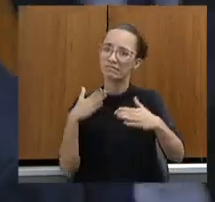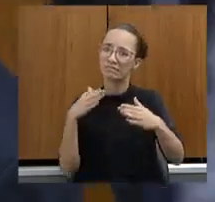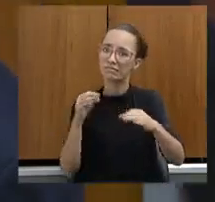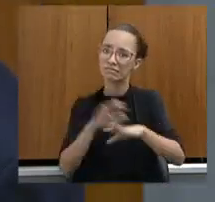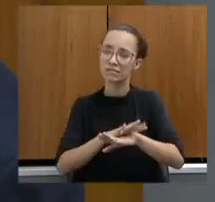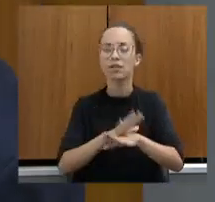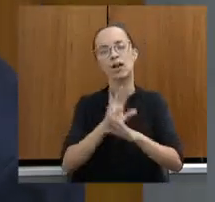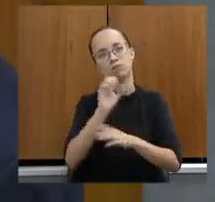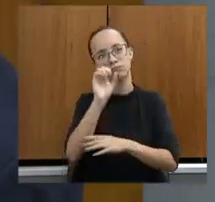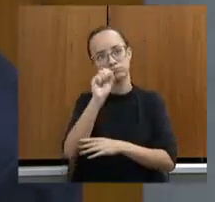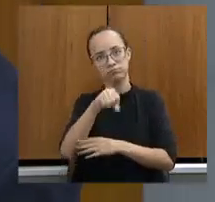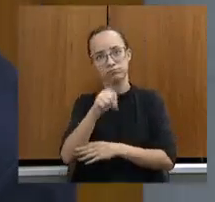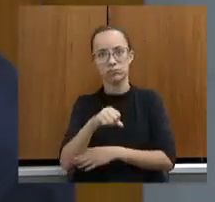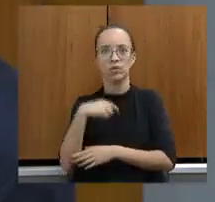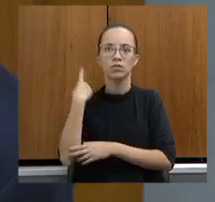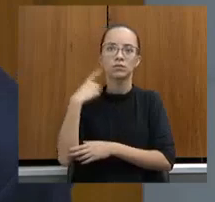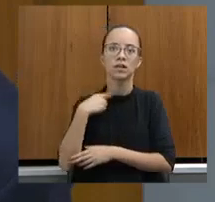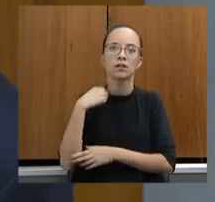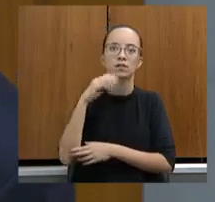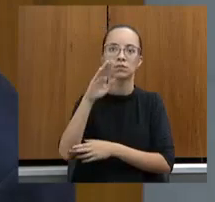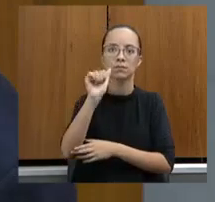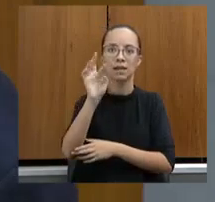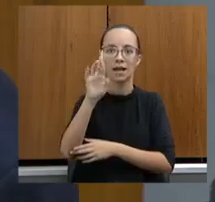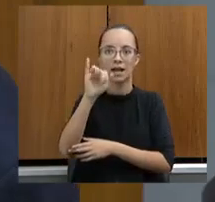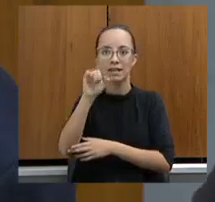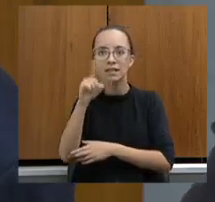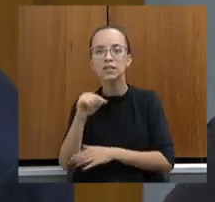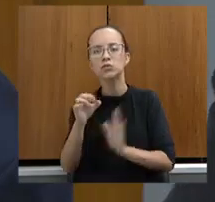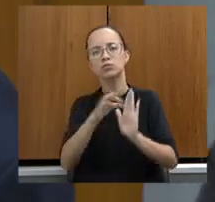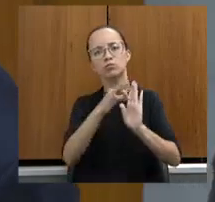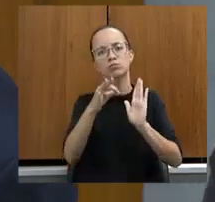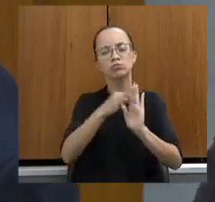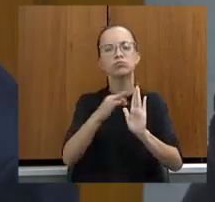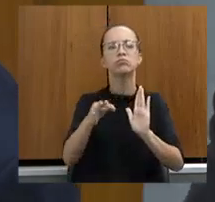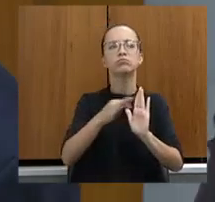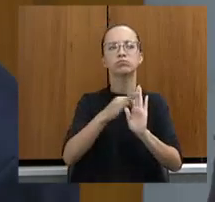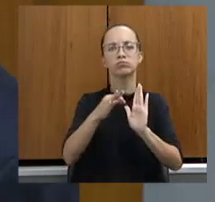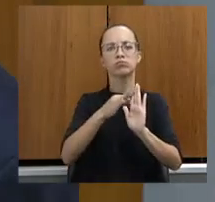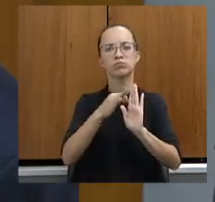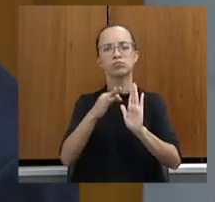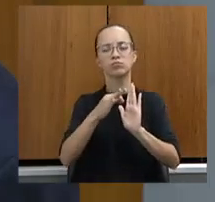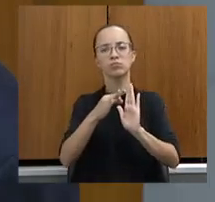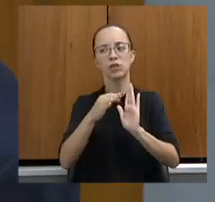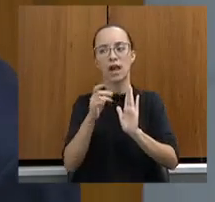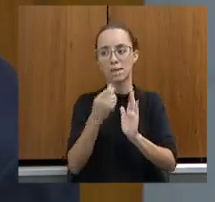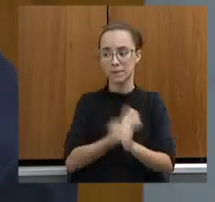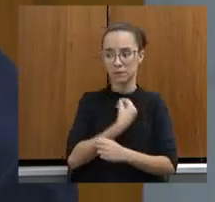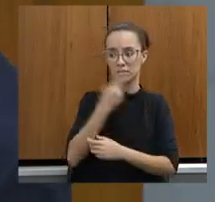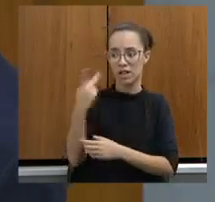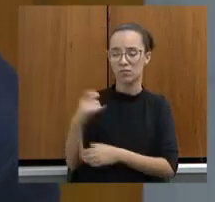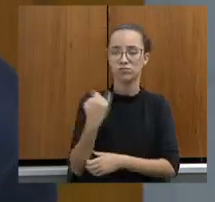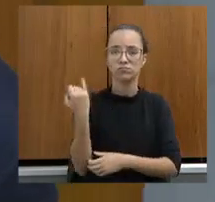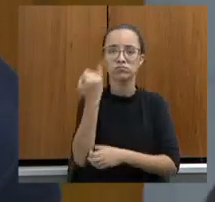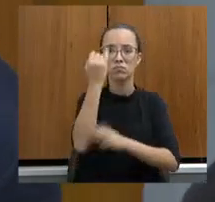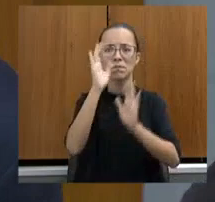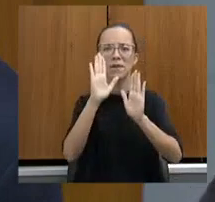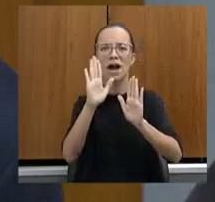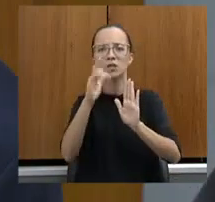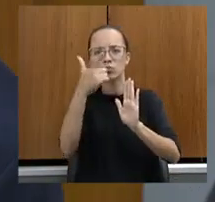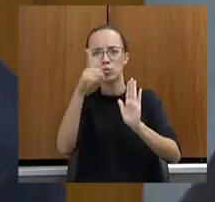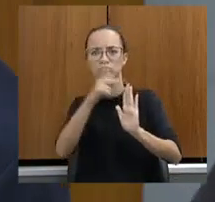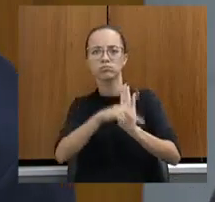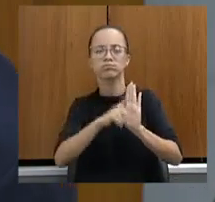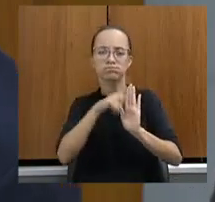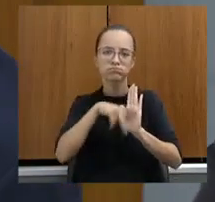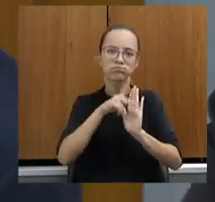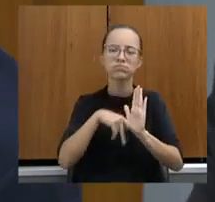que a Beatriz Cerqueira nesse período propôs as audiências foi Grande a participação dela mas aonde o projeto tinha que caminhar mais